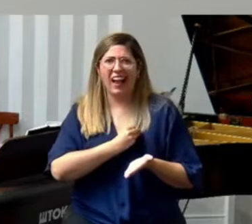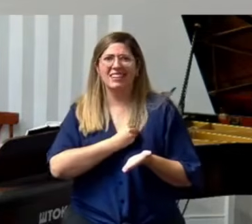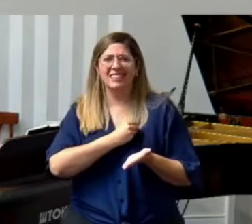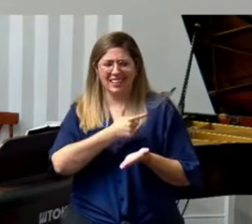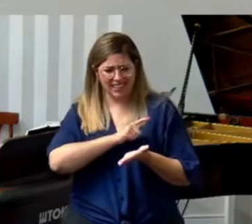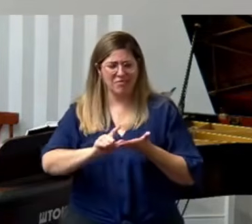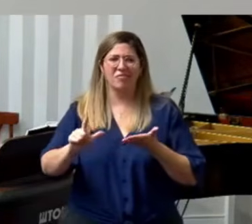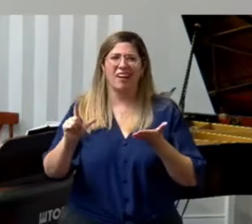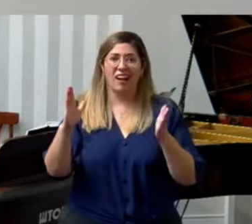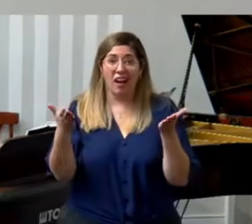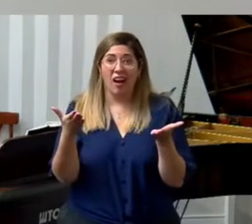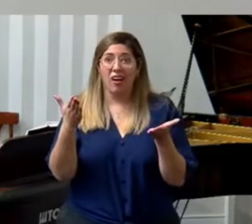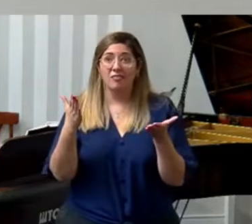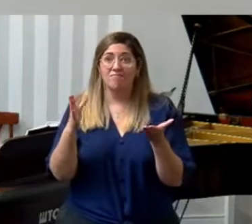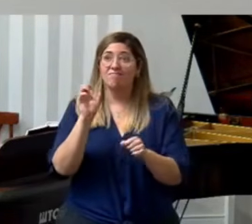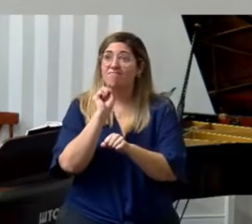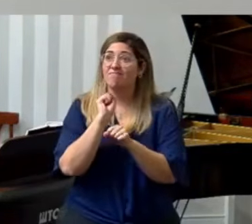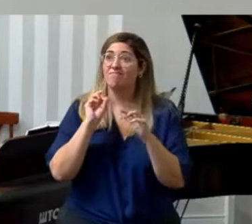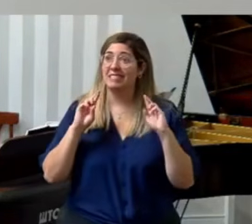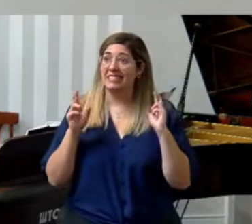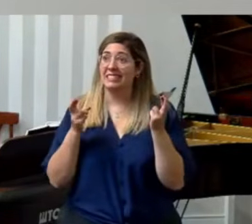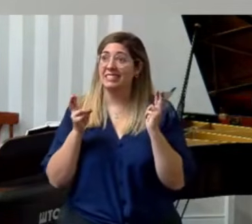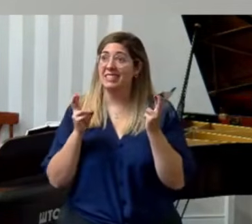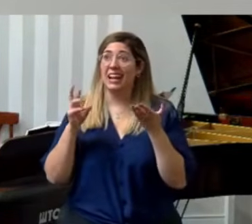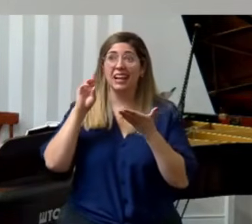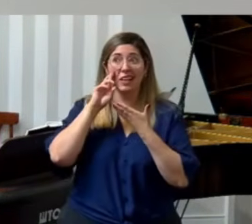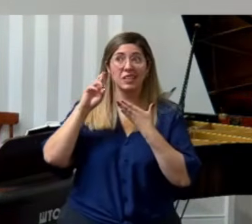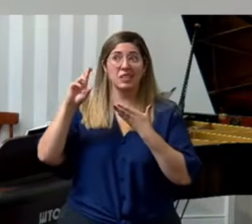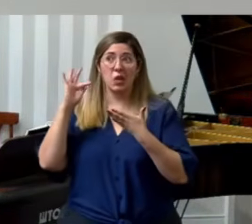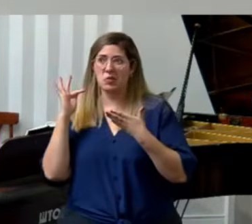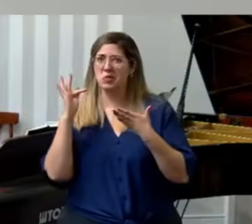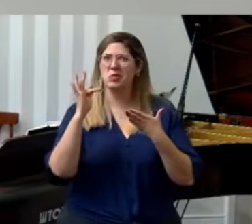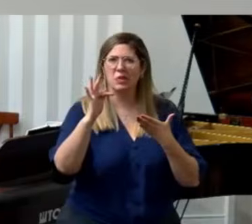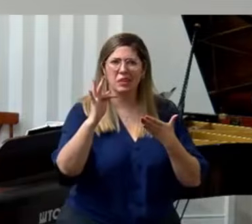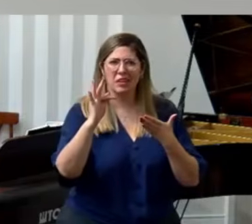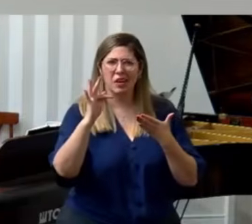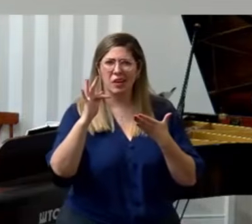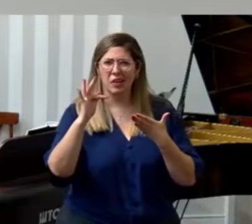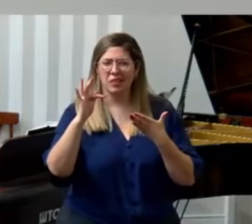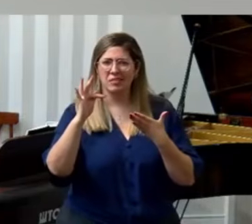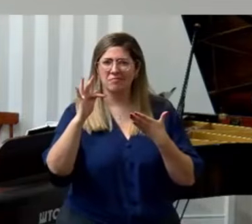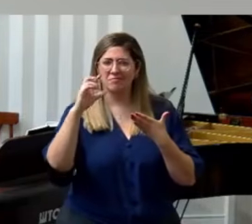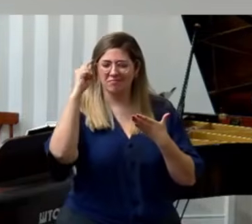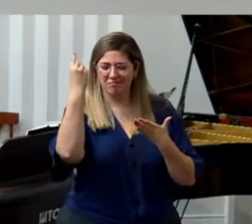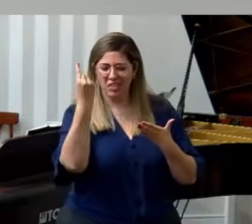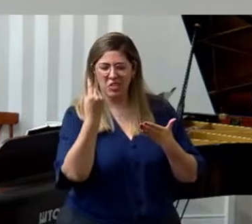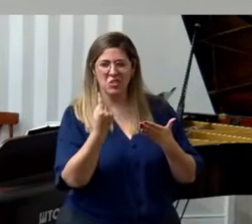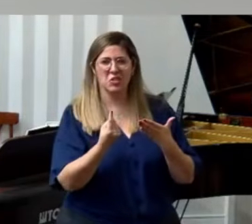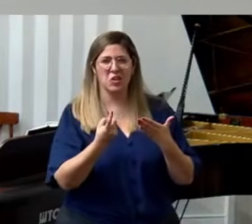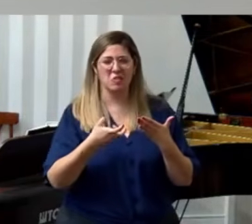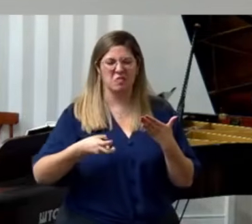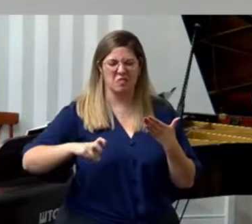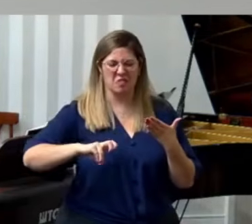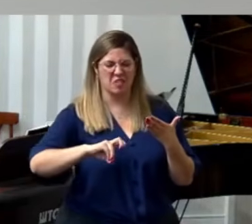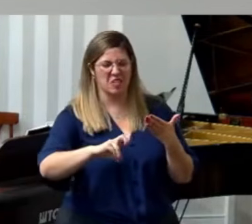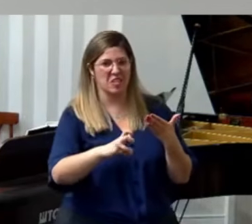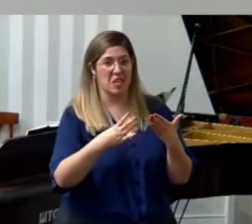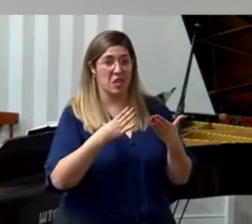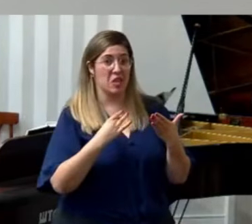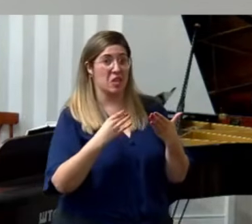um dia aquele que governa sobre este reino de trevas seria esmagado